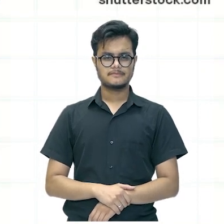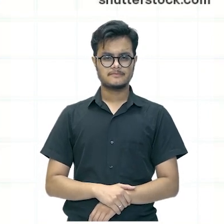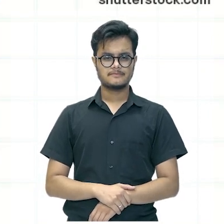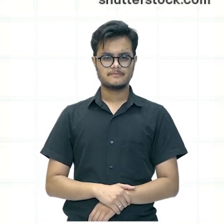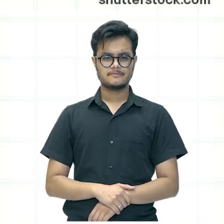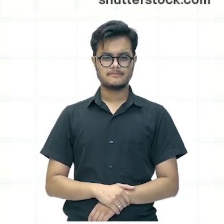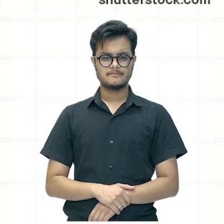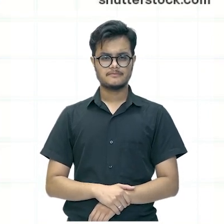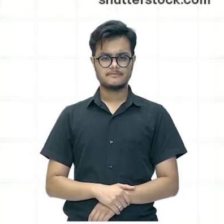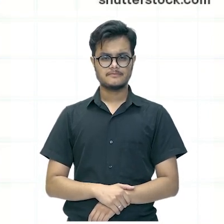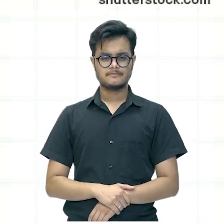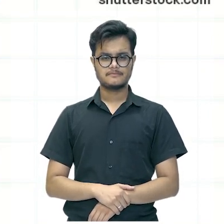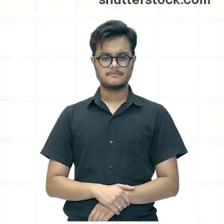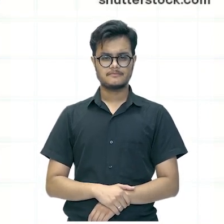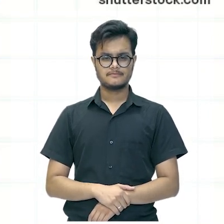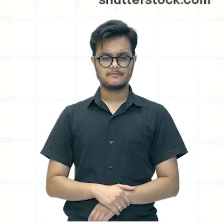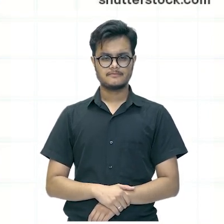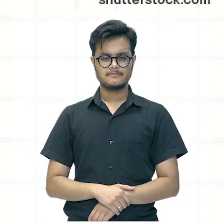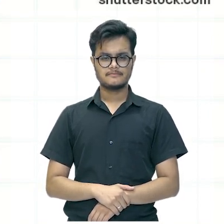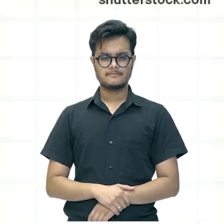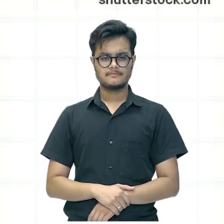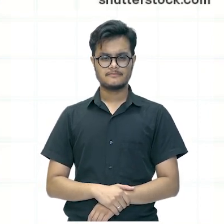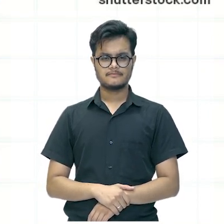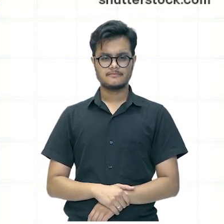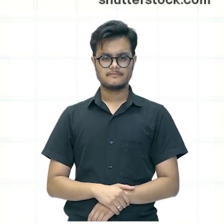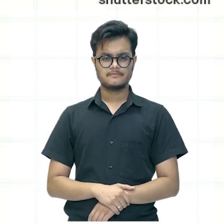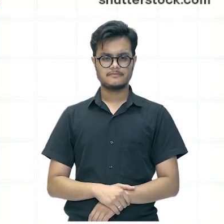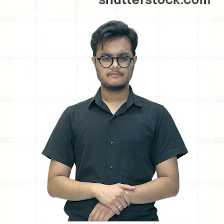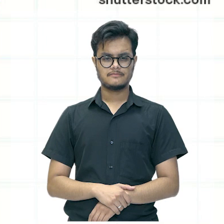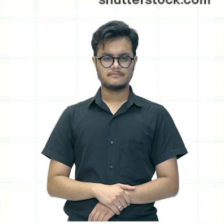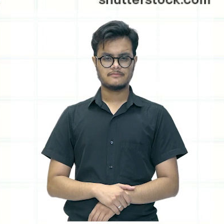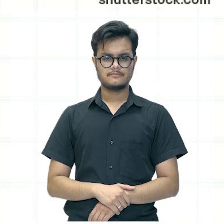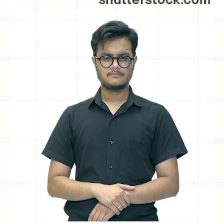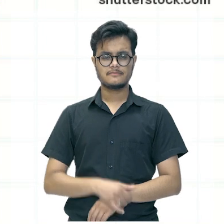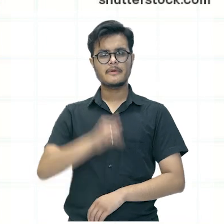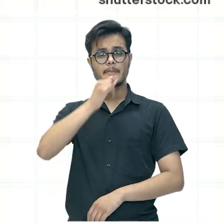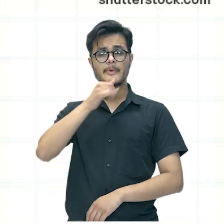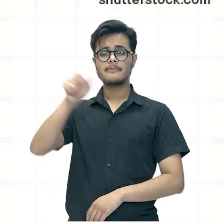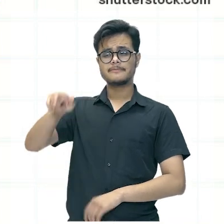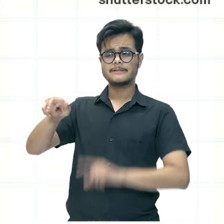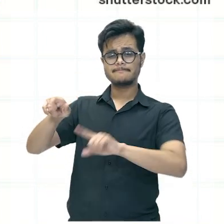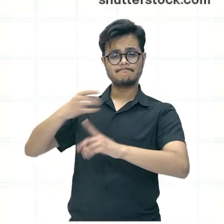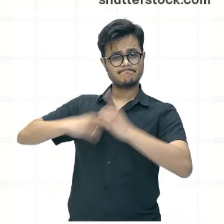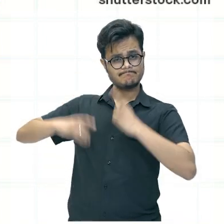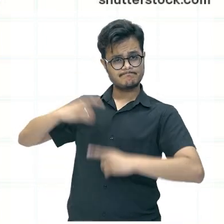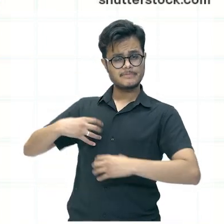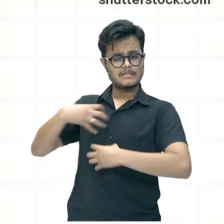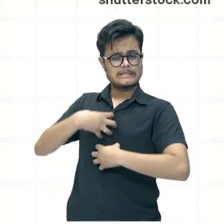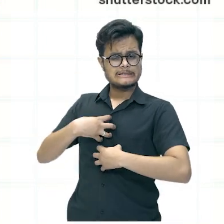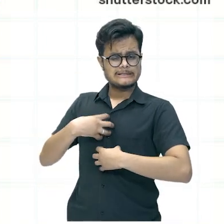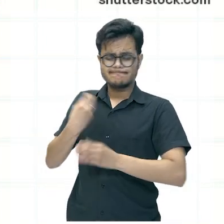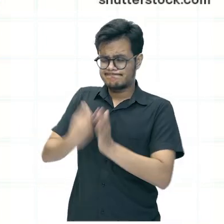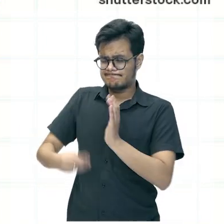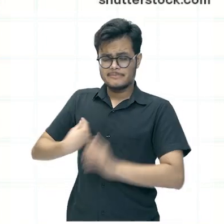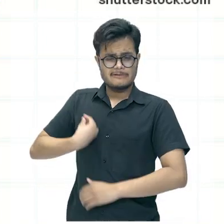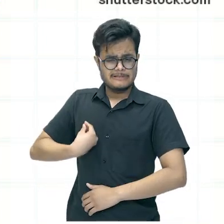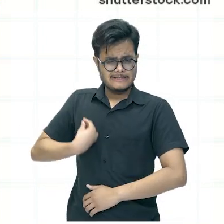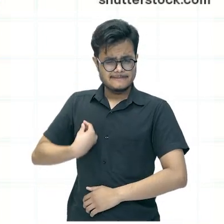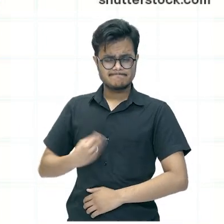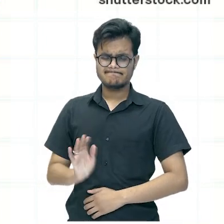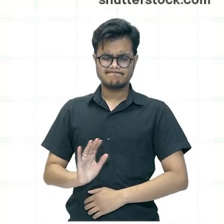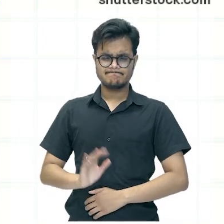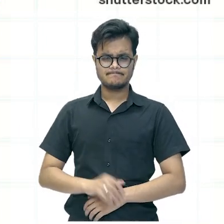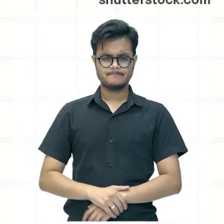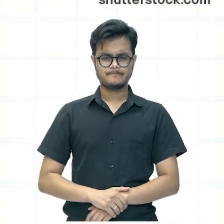Em geral, né? Aquilo que a pessoa já gostava bastante, ela começa a perder, não se interessa mais, ok? O que mais que nós temos?